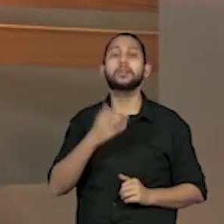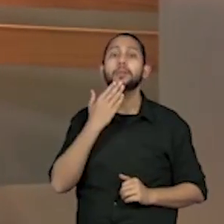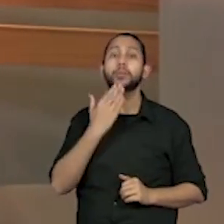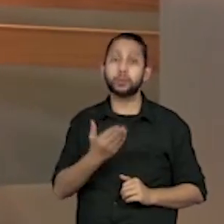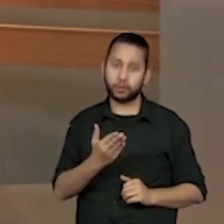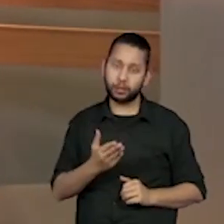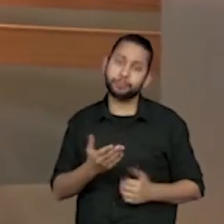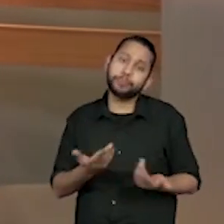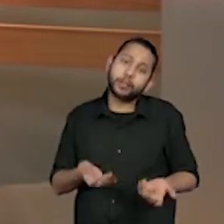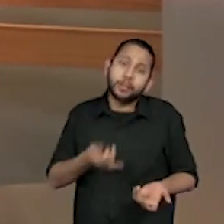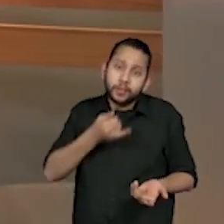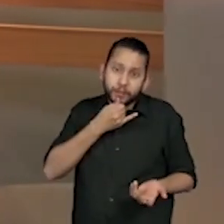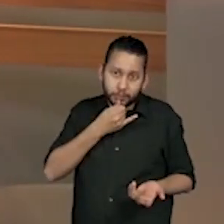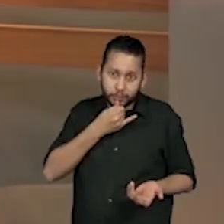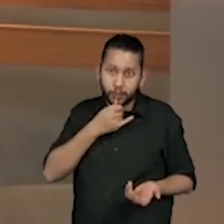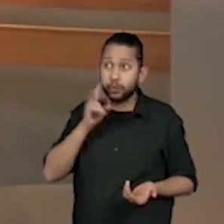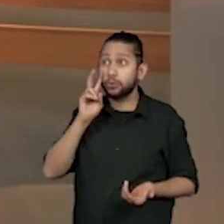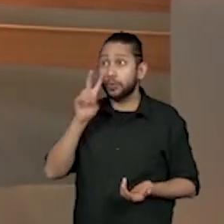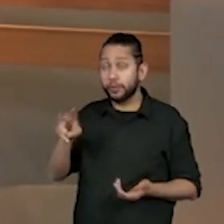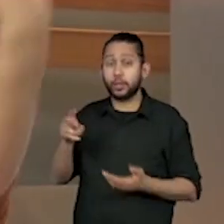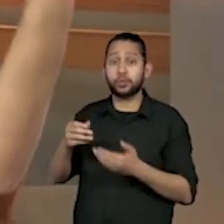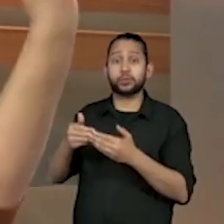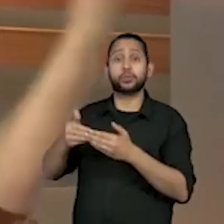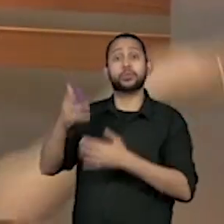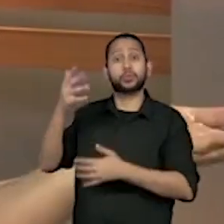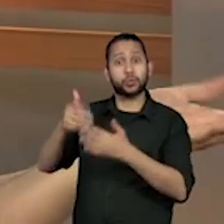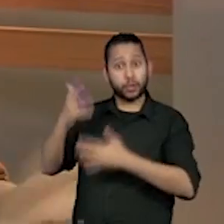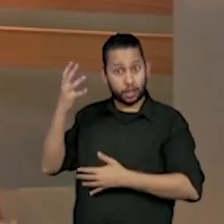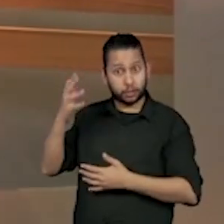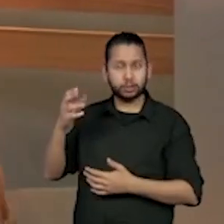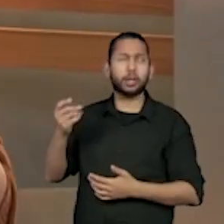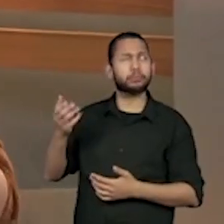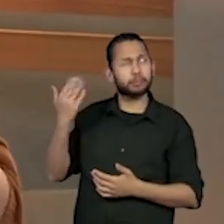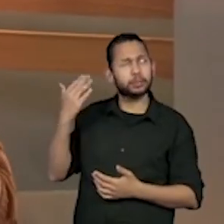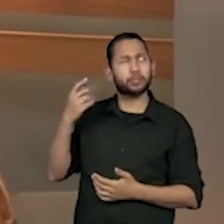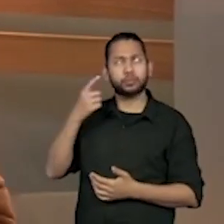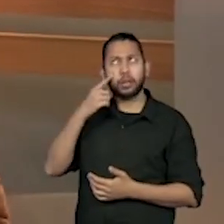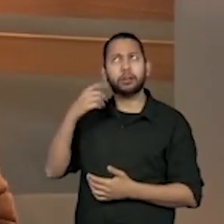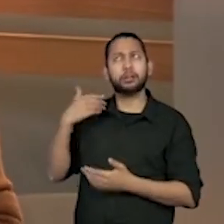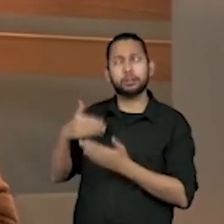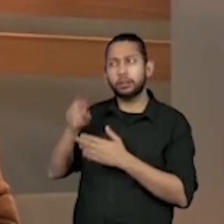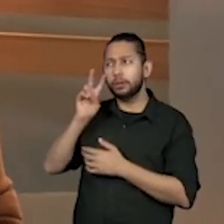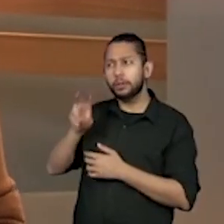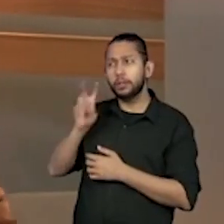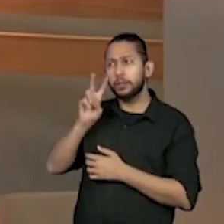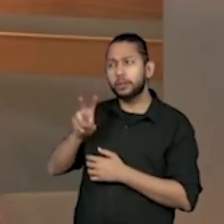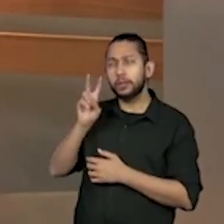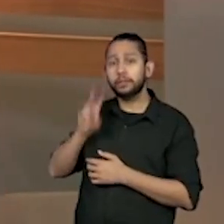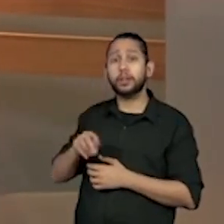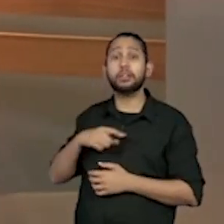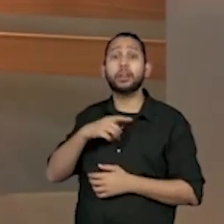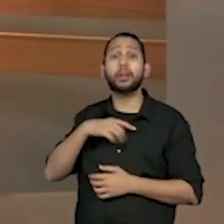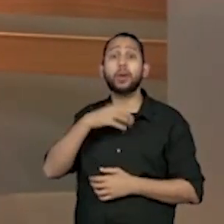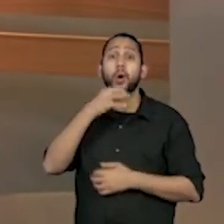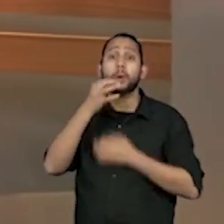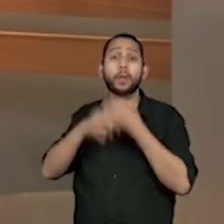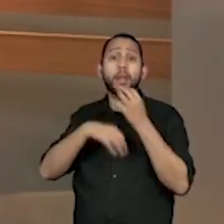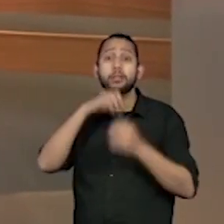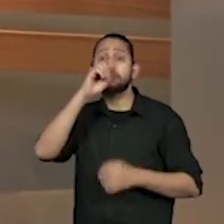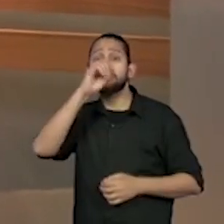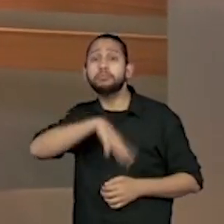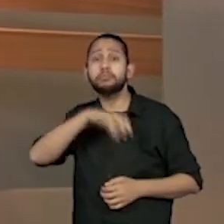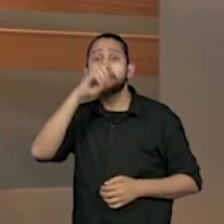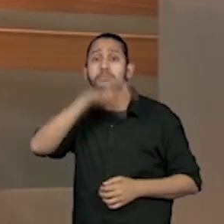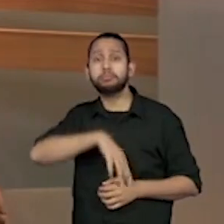eu infelizmente estou vendo no chat há alguns dias, como eu disse, eu sempre olho o chat, alguns comentários bem